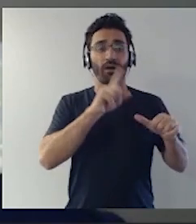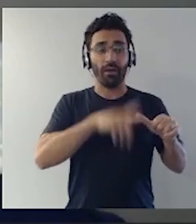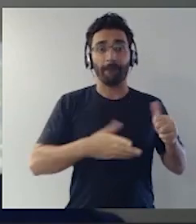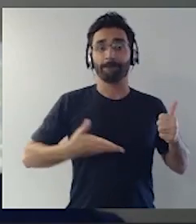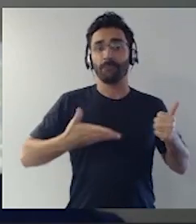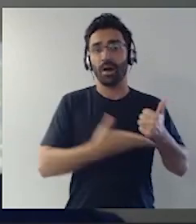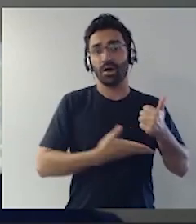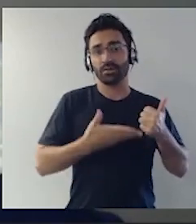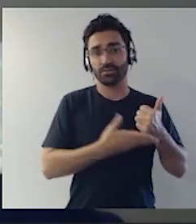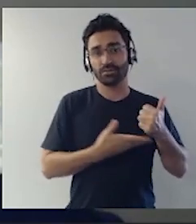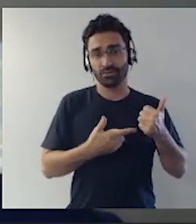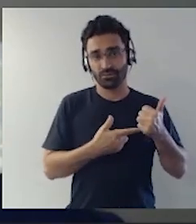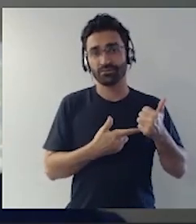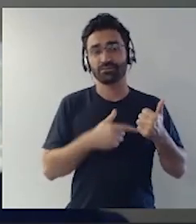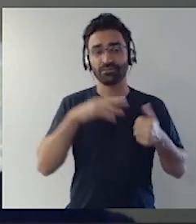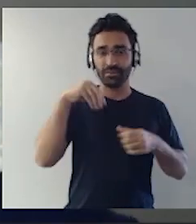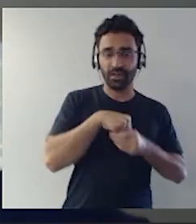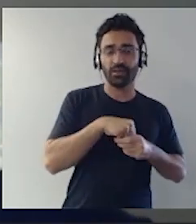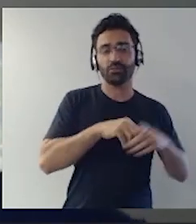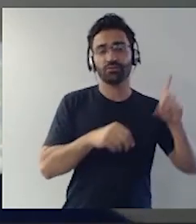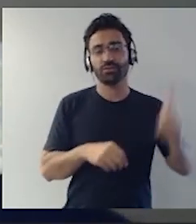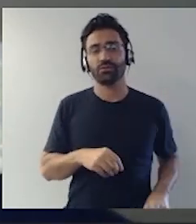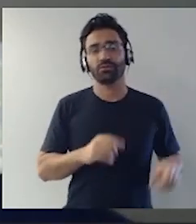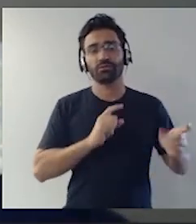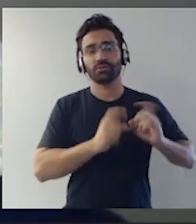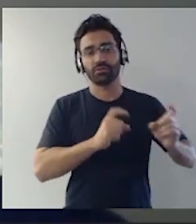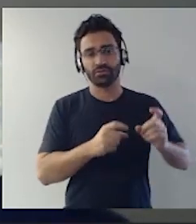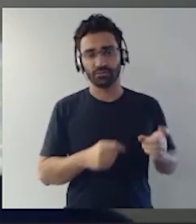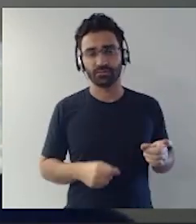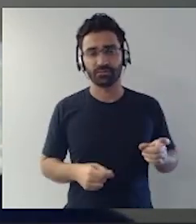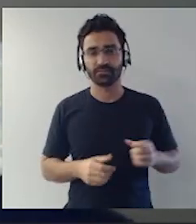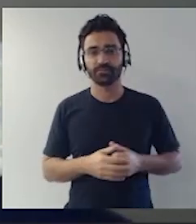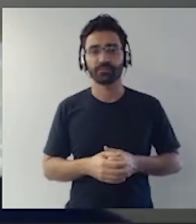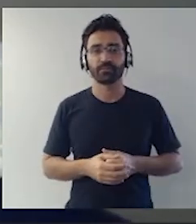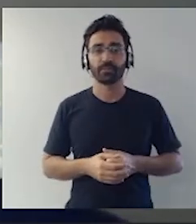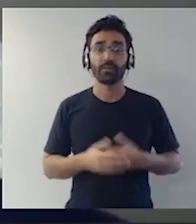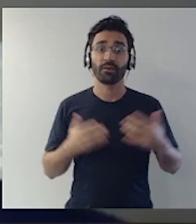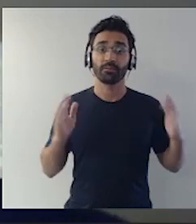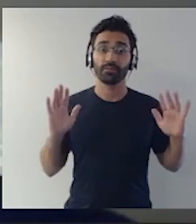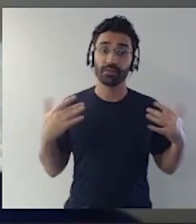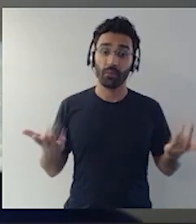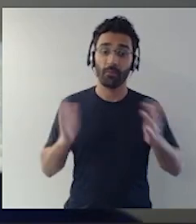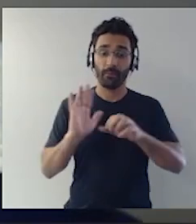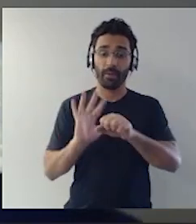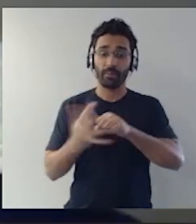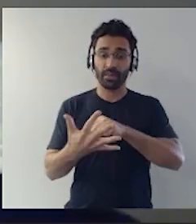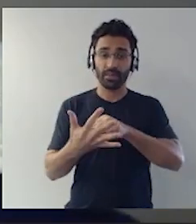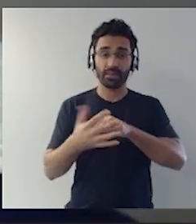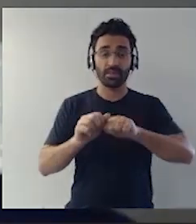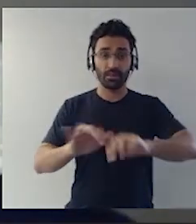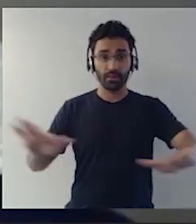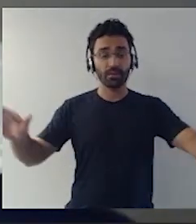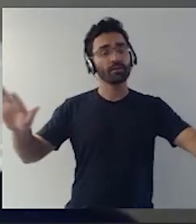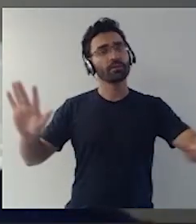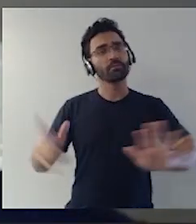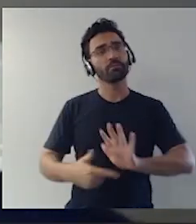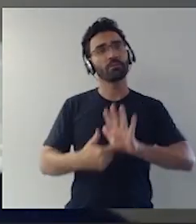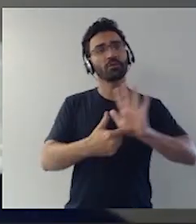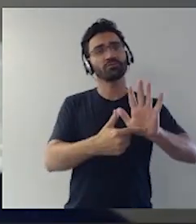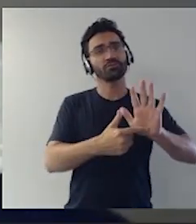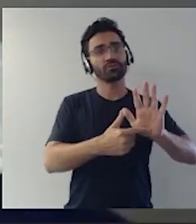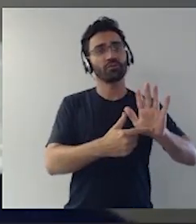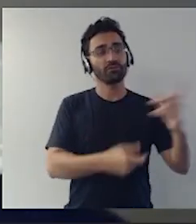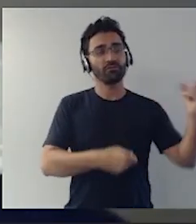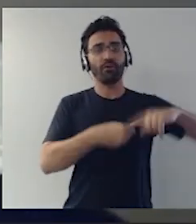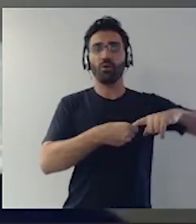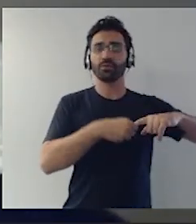que está na raiz do direito administrativo e, de certo modo, a epidemia mostrou uma revitalização do